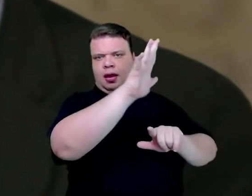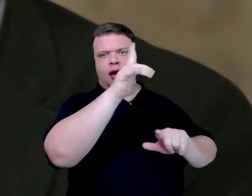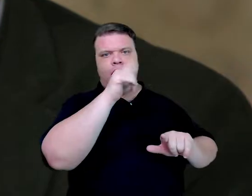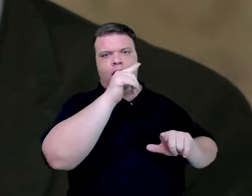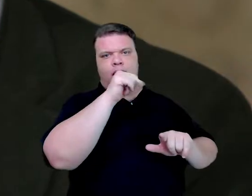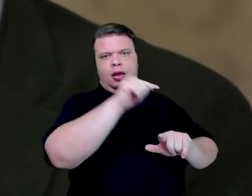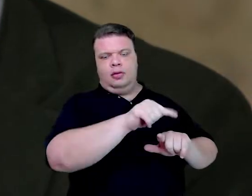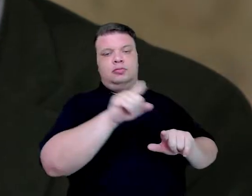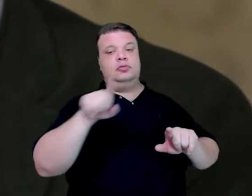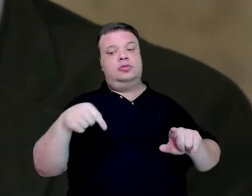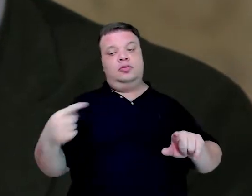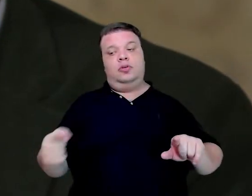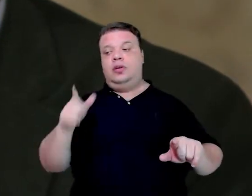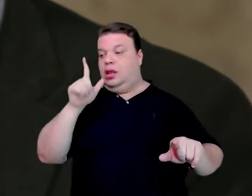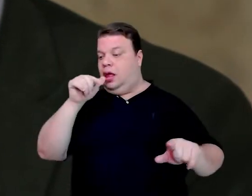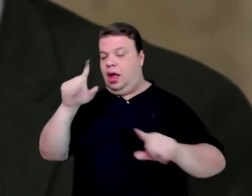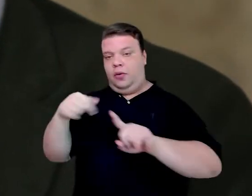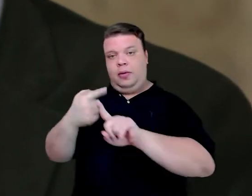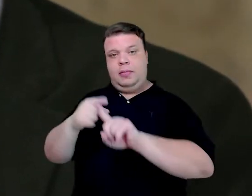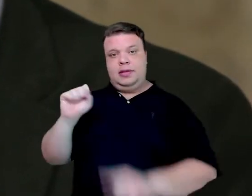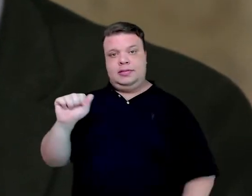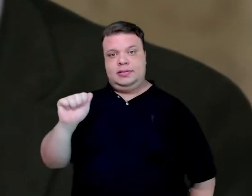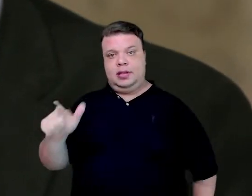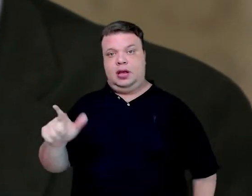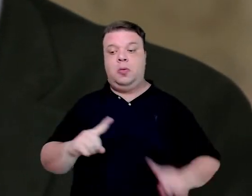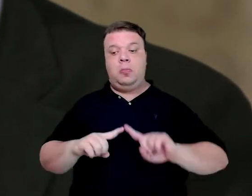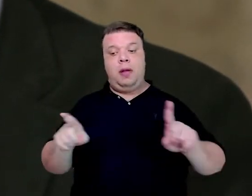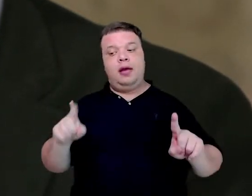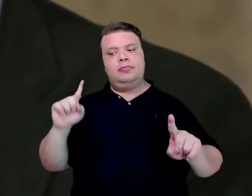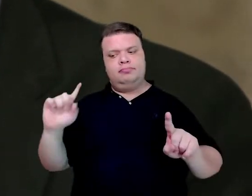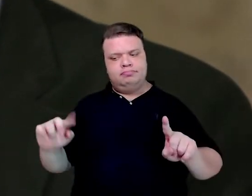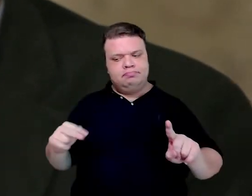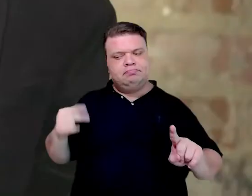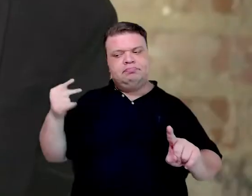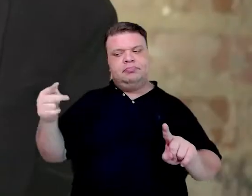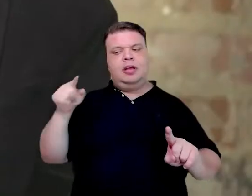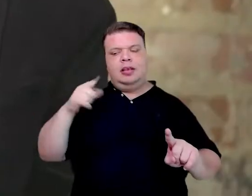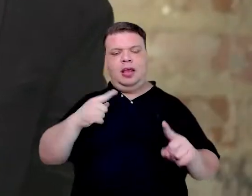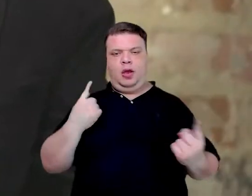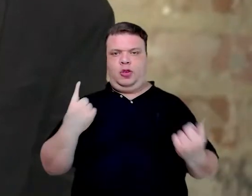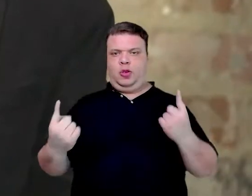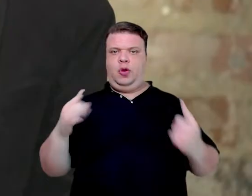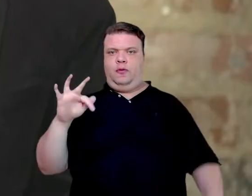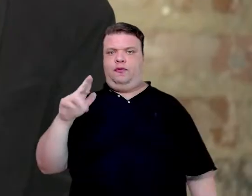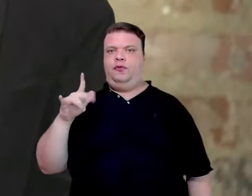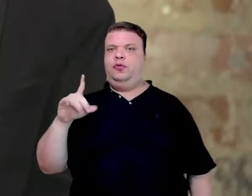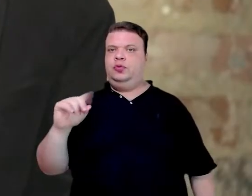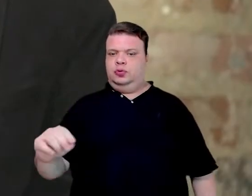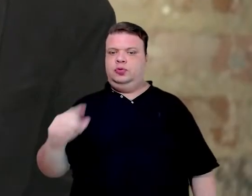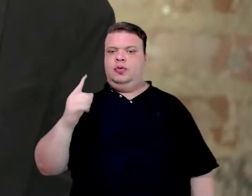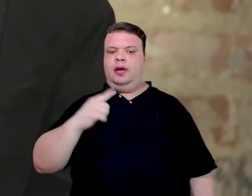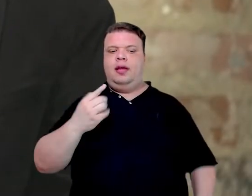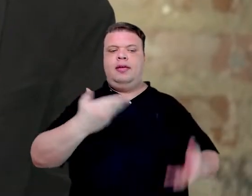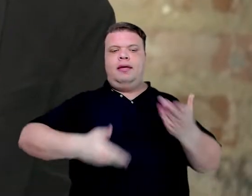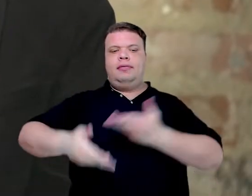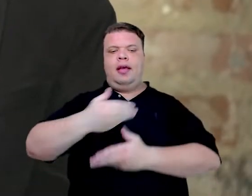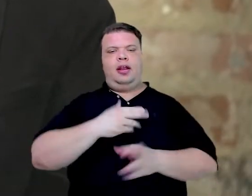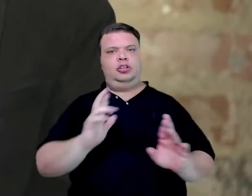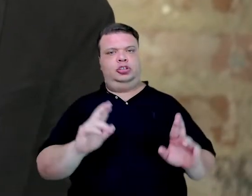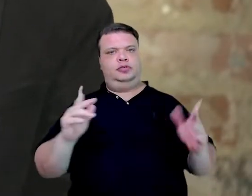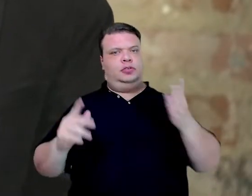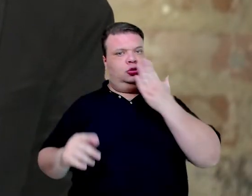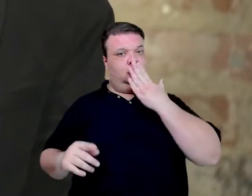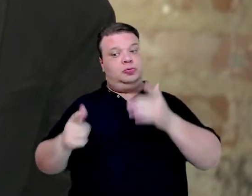gases e vapor d'água e o outro por água e sal. Apesar disso, esses dois fluidos interagem de